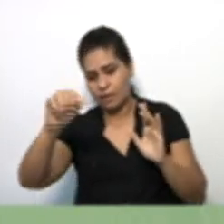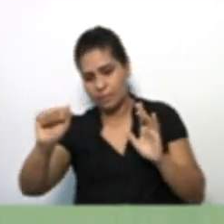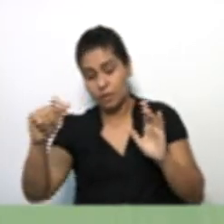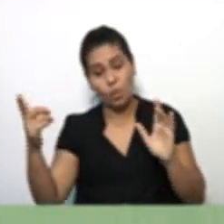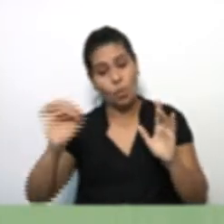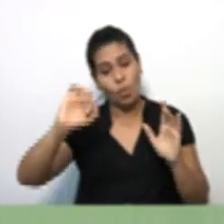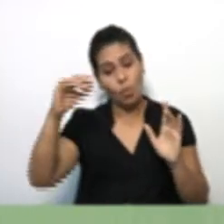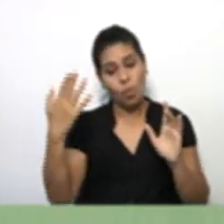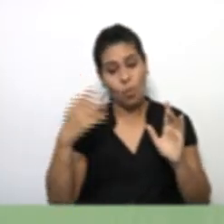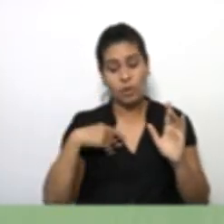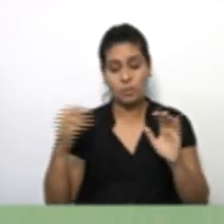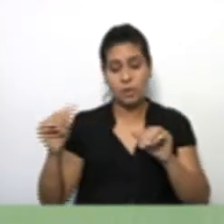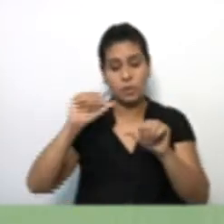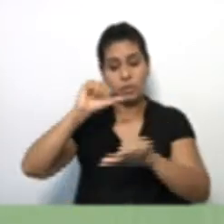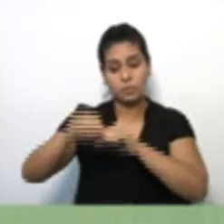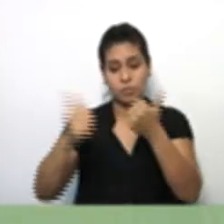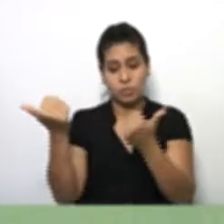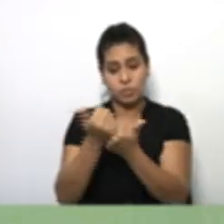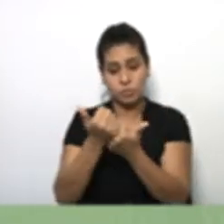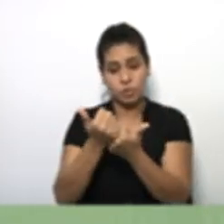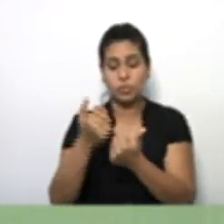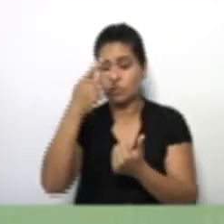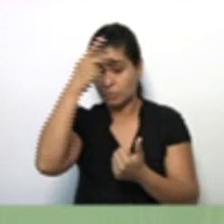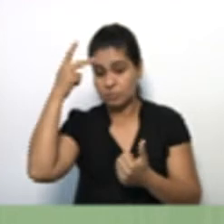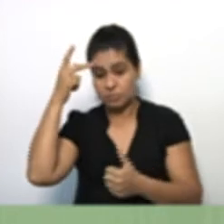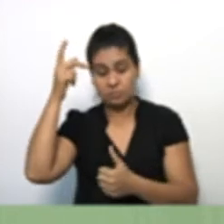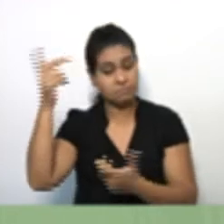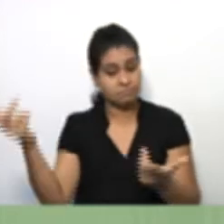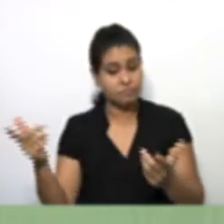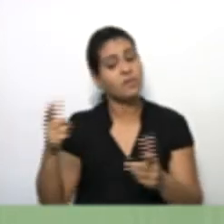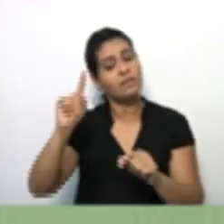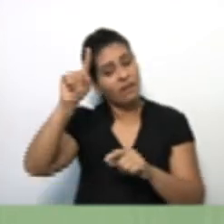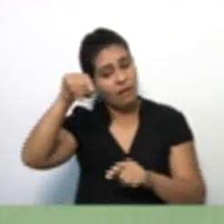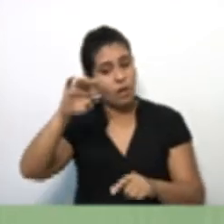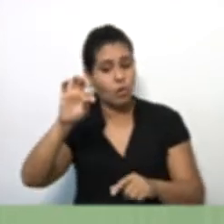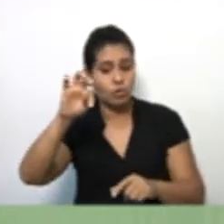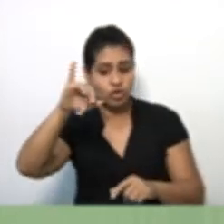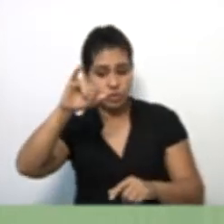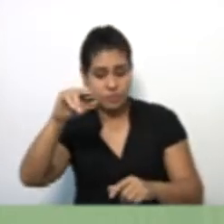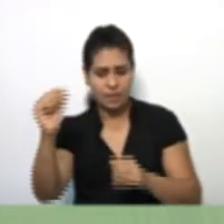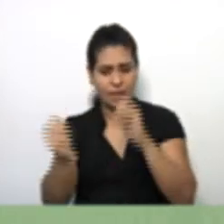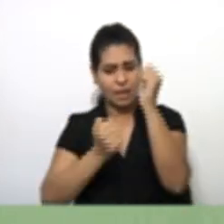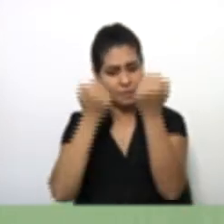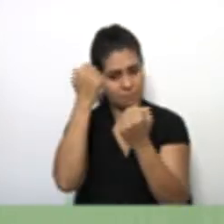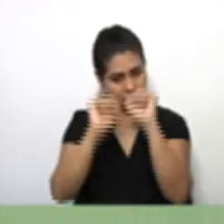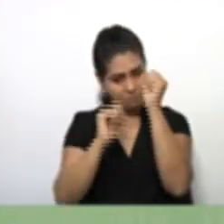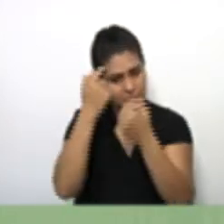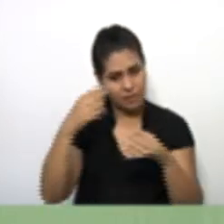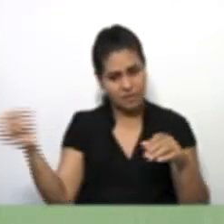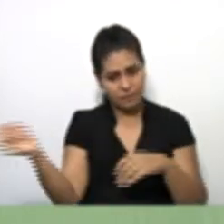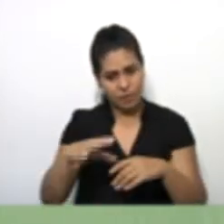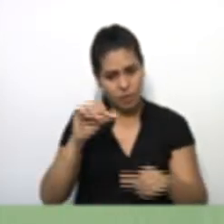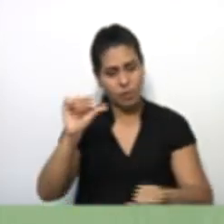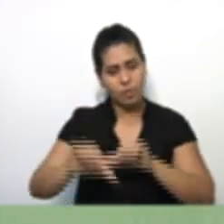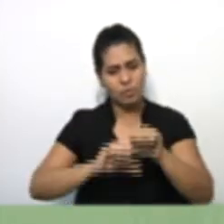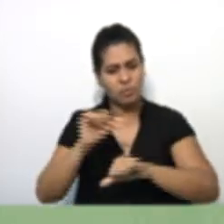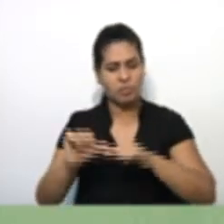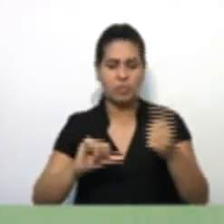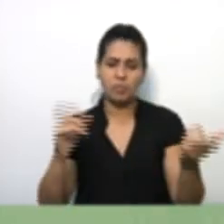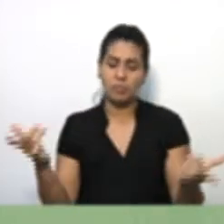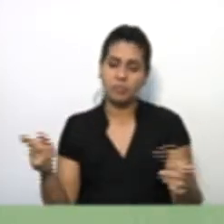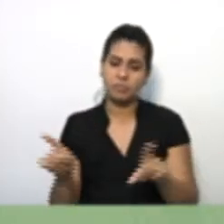às vezes pode até substituir um trabalhador. E isso é otimizar. As empresas hoje estão fazendo isso. Novas máquinas,